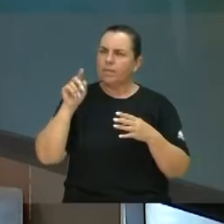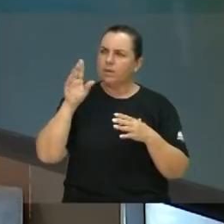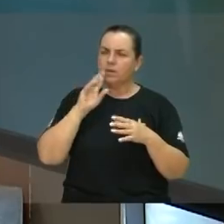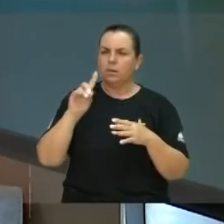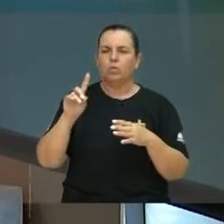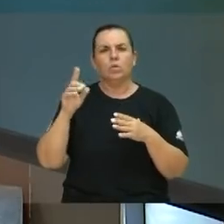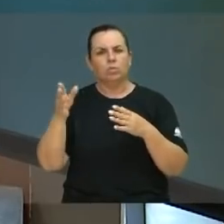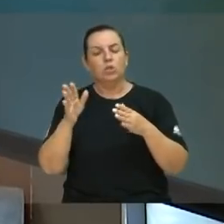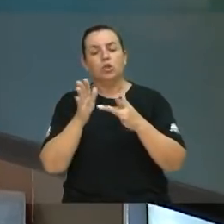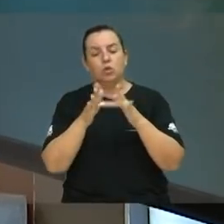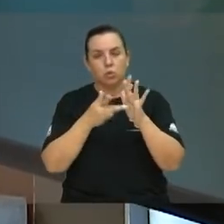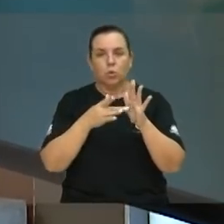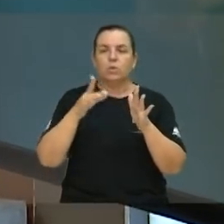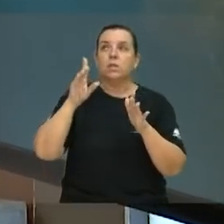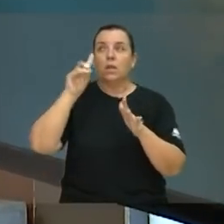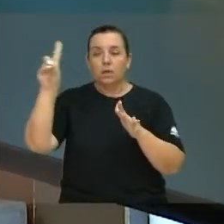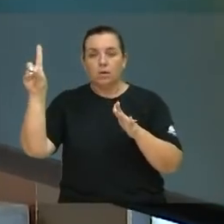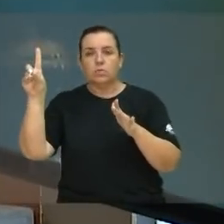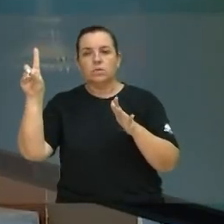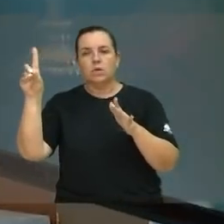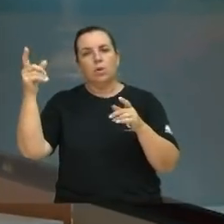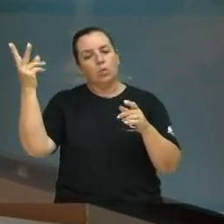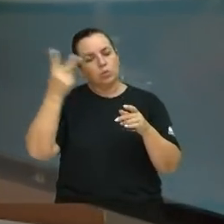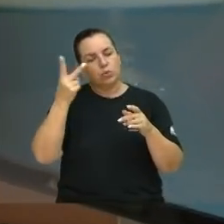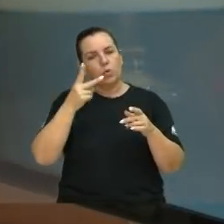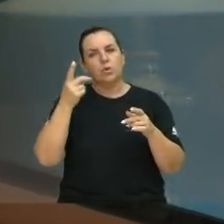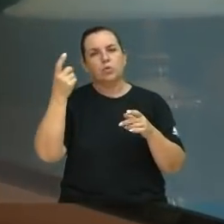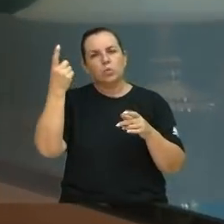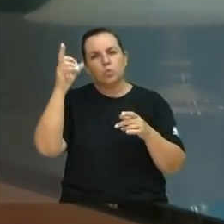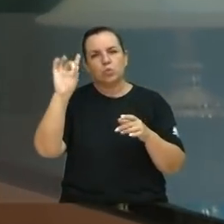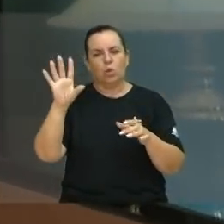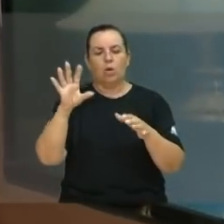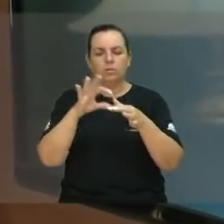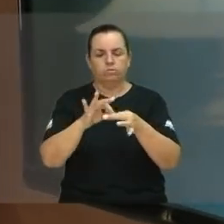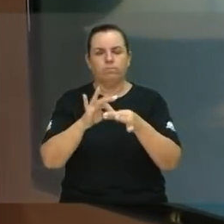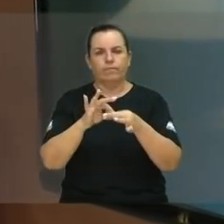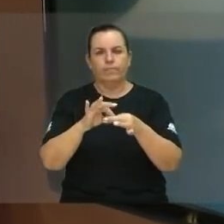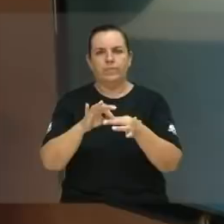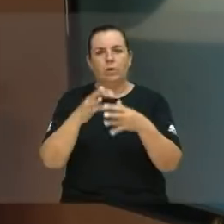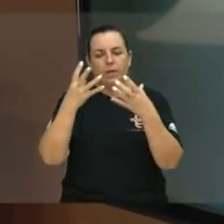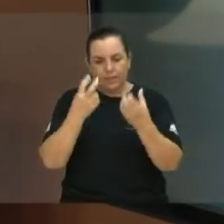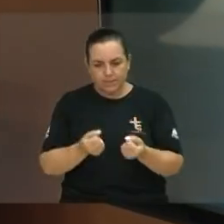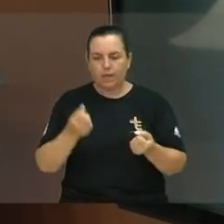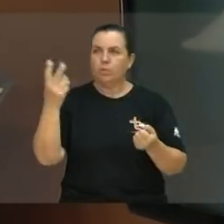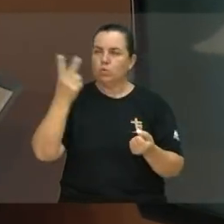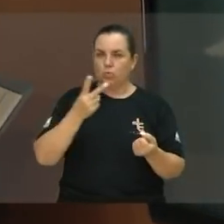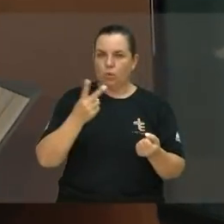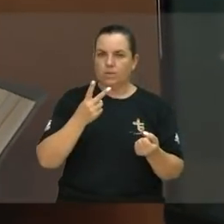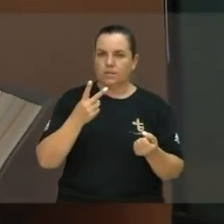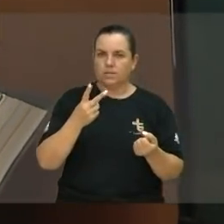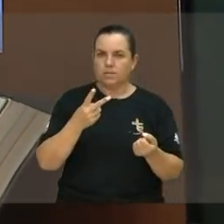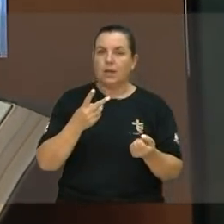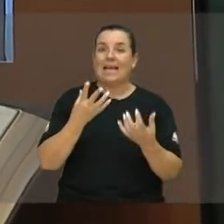enviou caramba a traição está para se desencadear